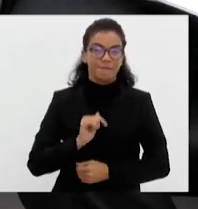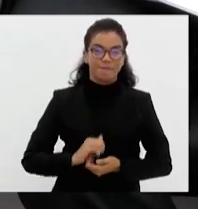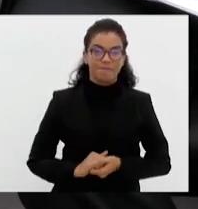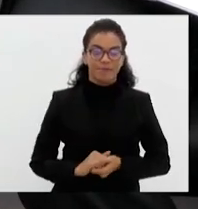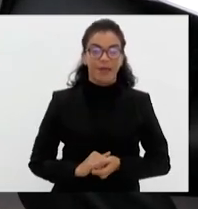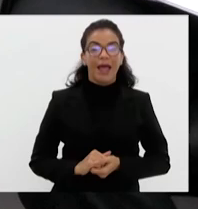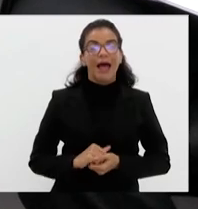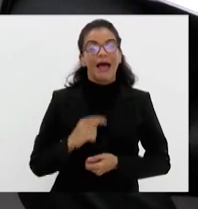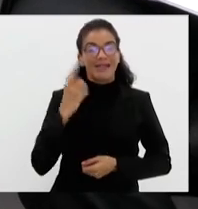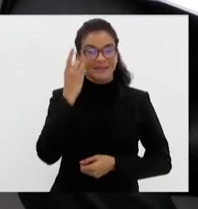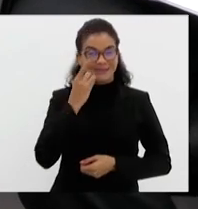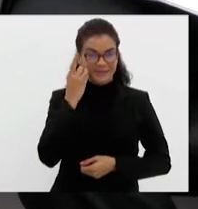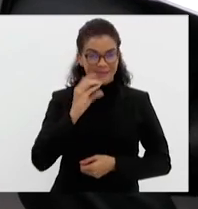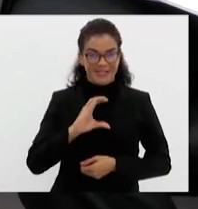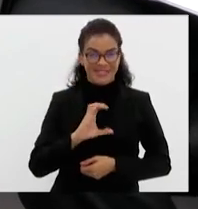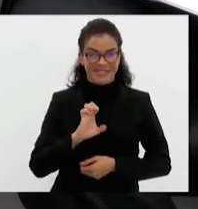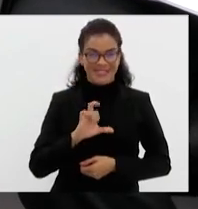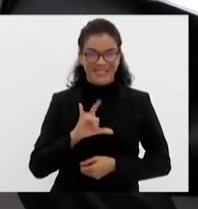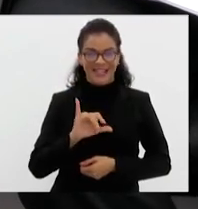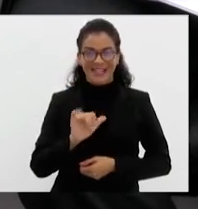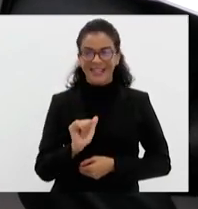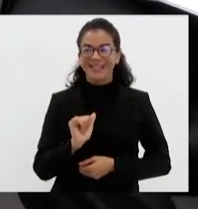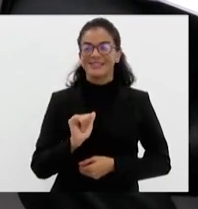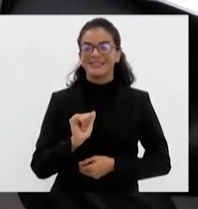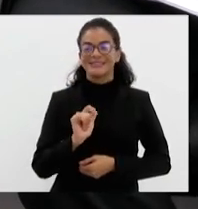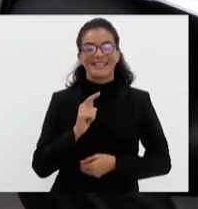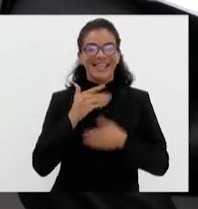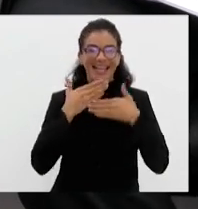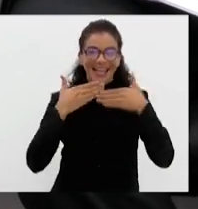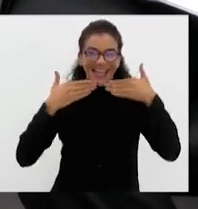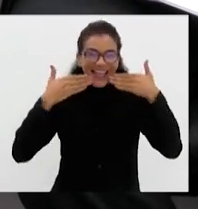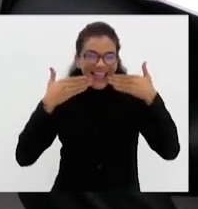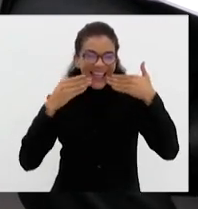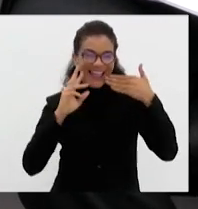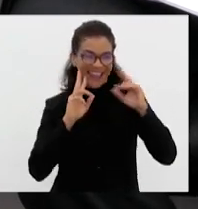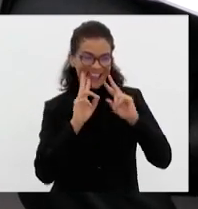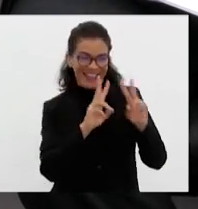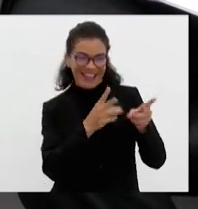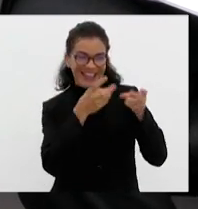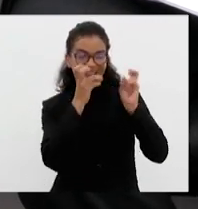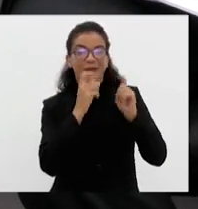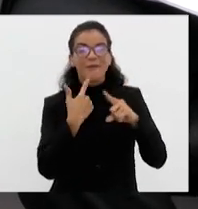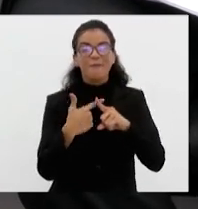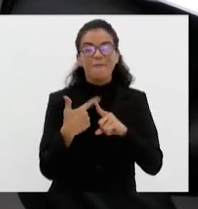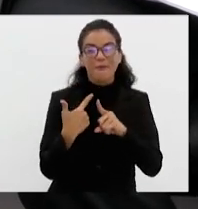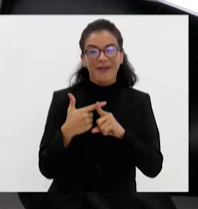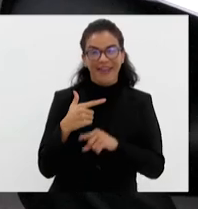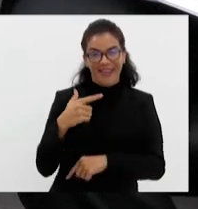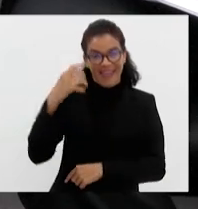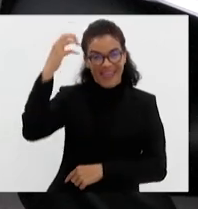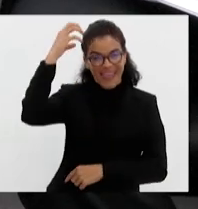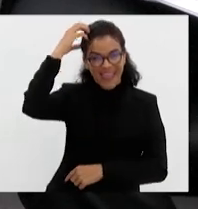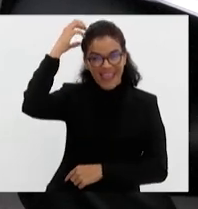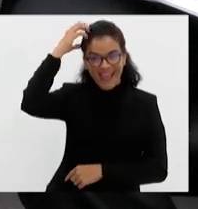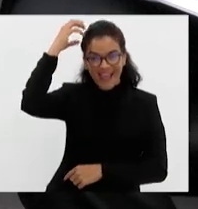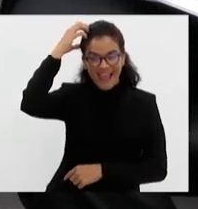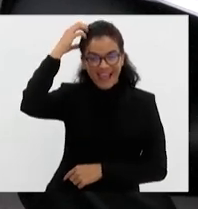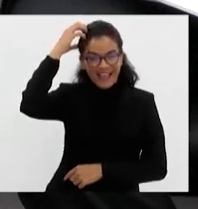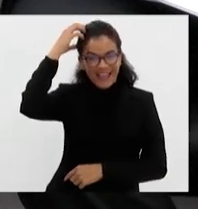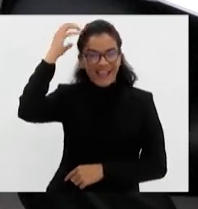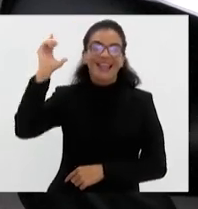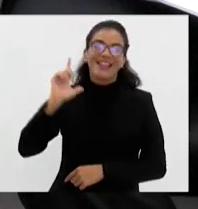A deputada Célia Jordão, ela já está até sorrindo, porque seguramente em Angra